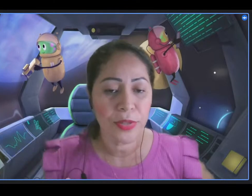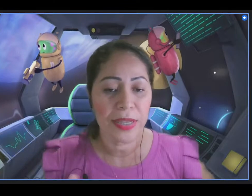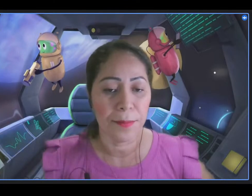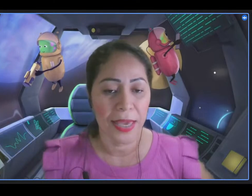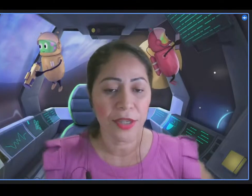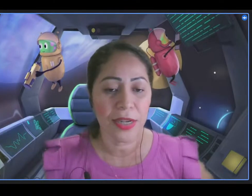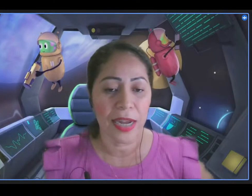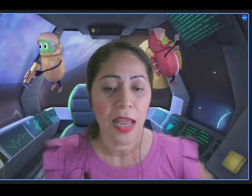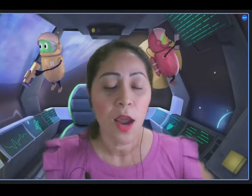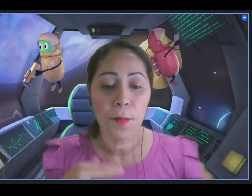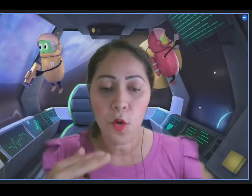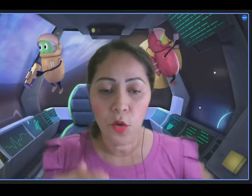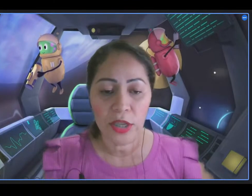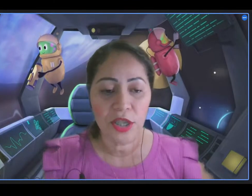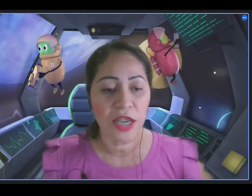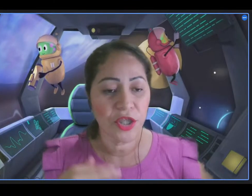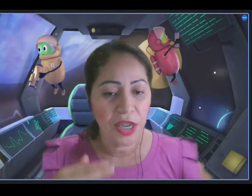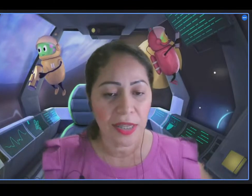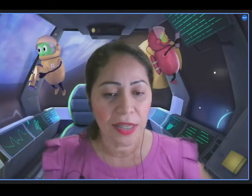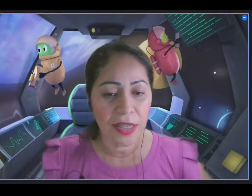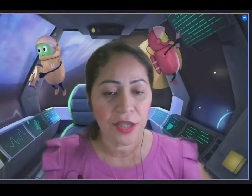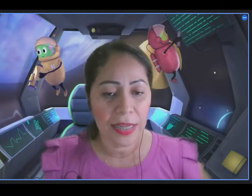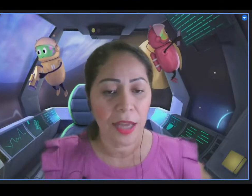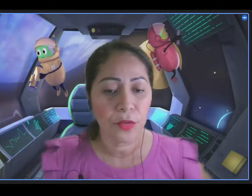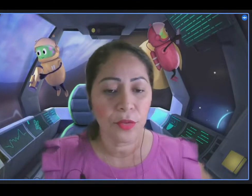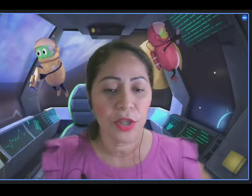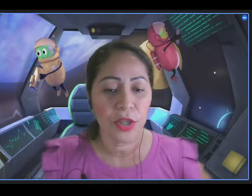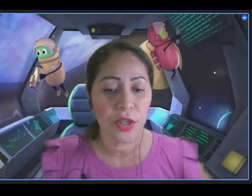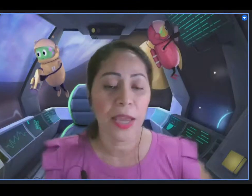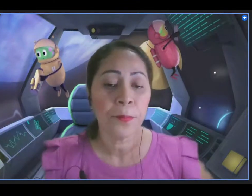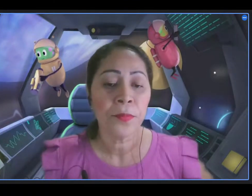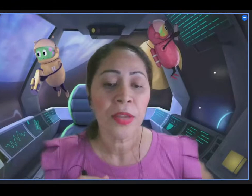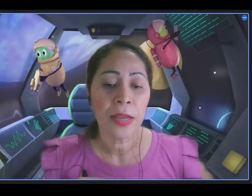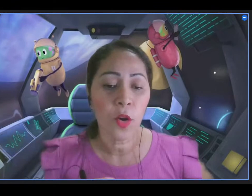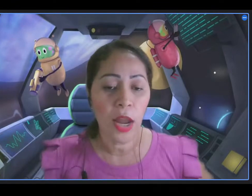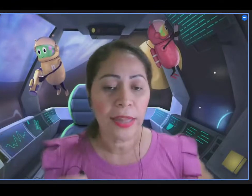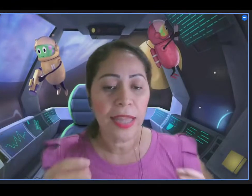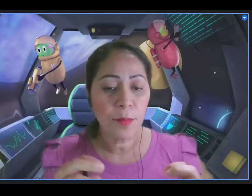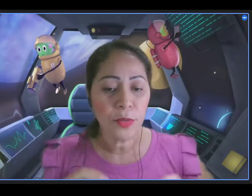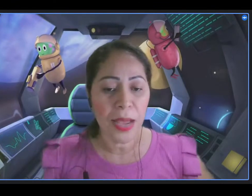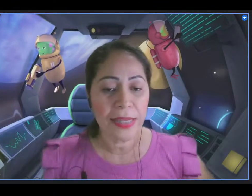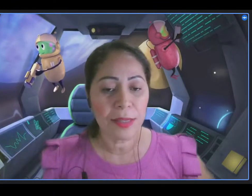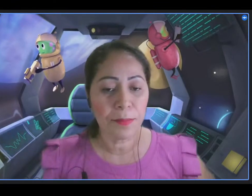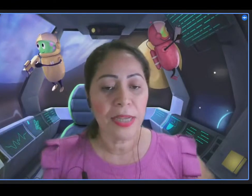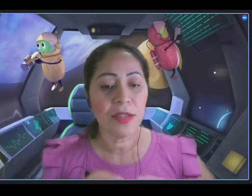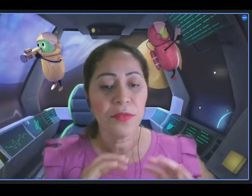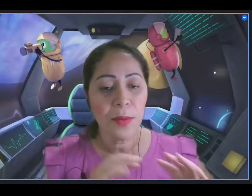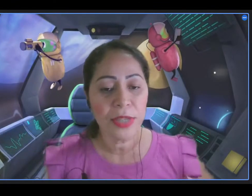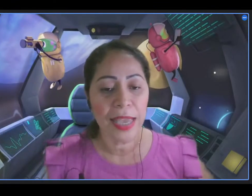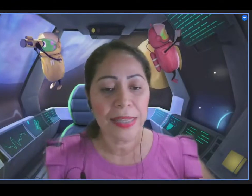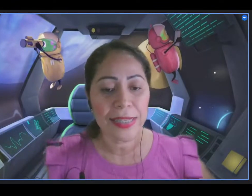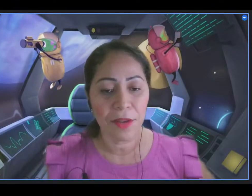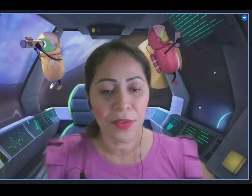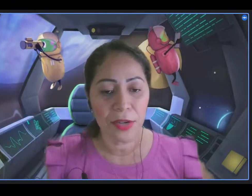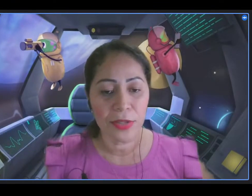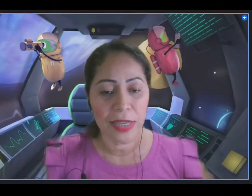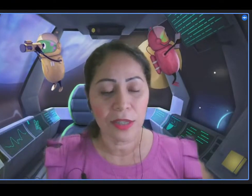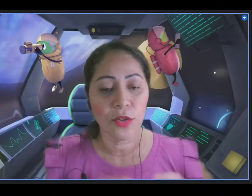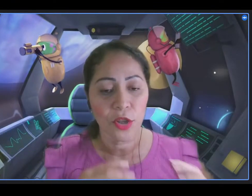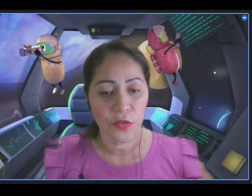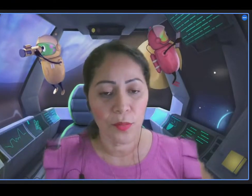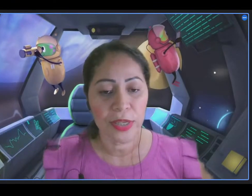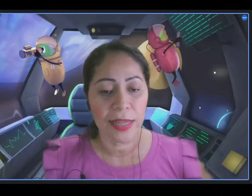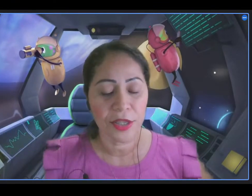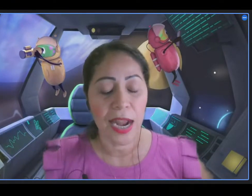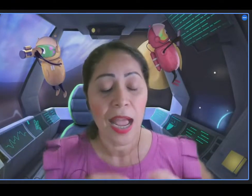próximo semestre, né, por conta de agenda, de calendário e tudo. A gente vai coletar os participantes e vamos reinscrevê-los eles quando